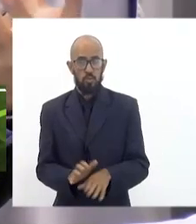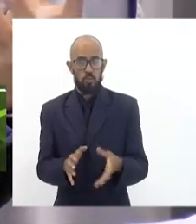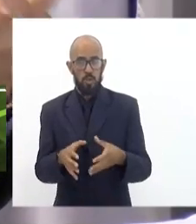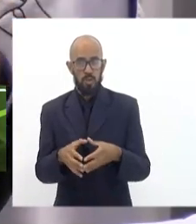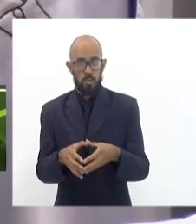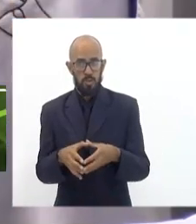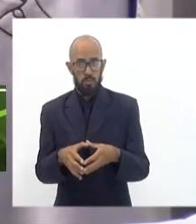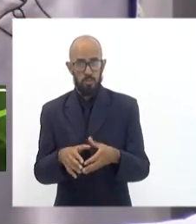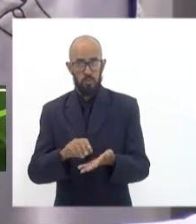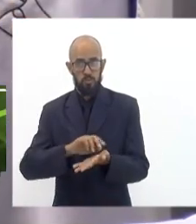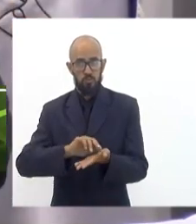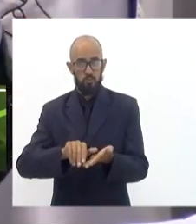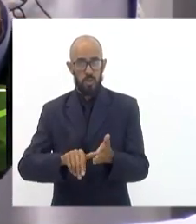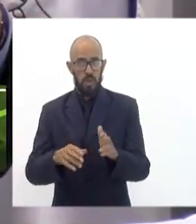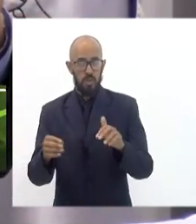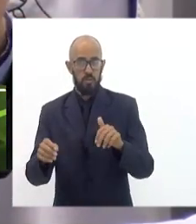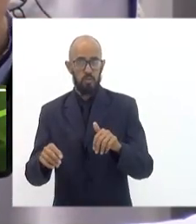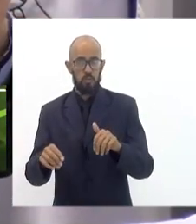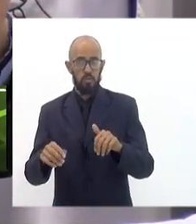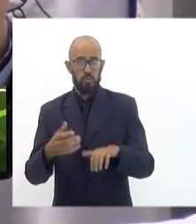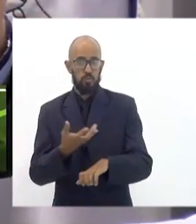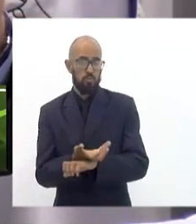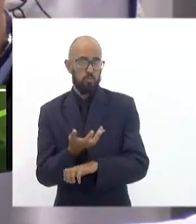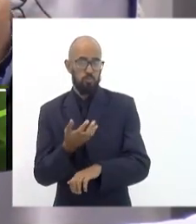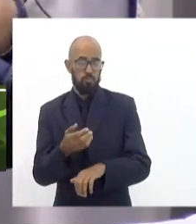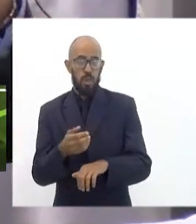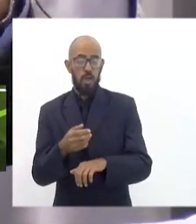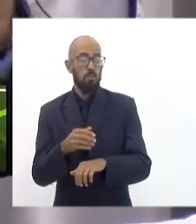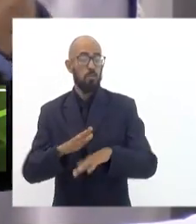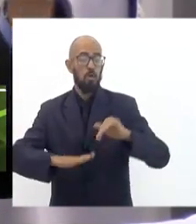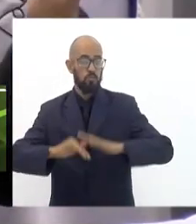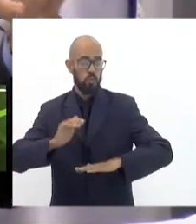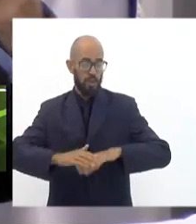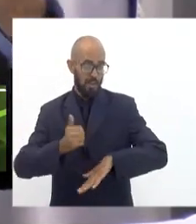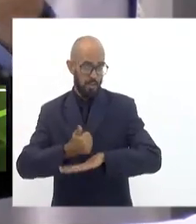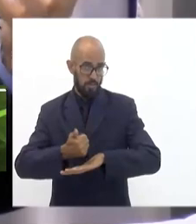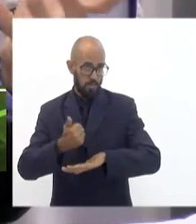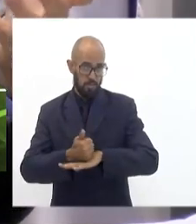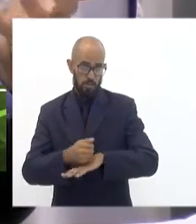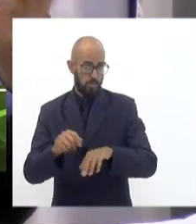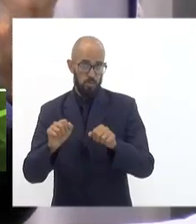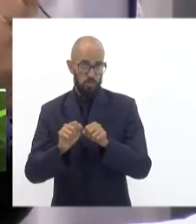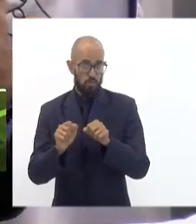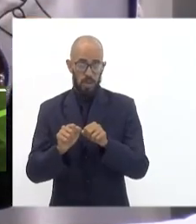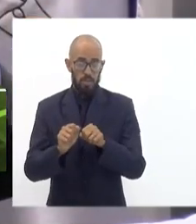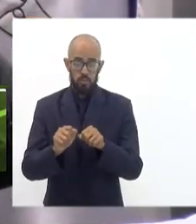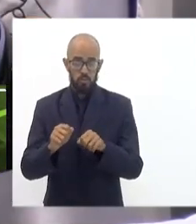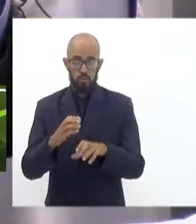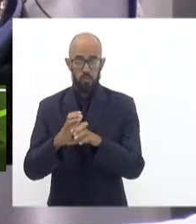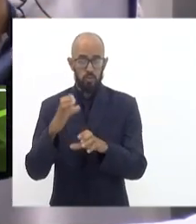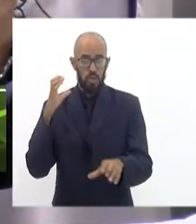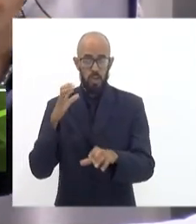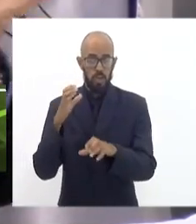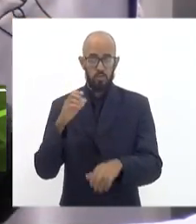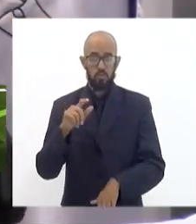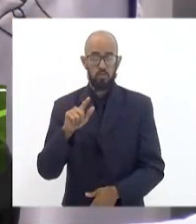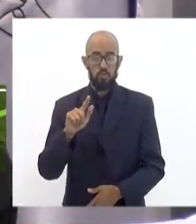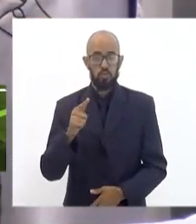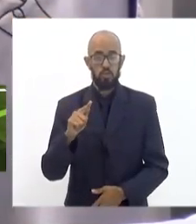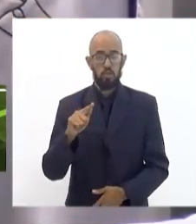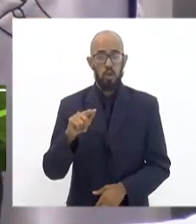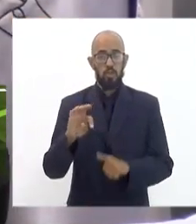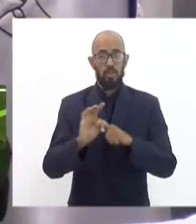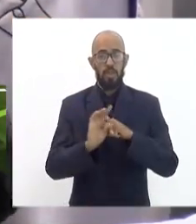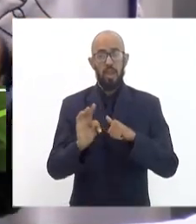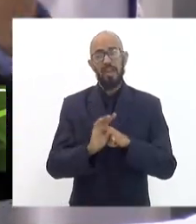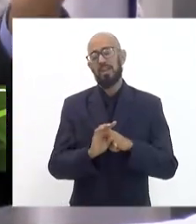equipe multidisciplinar você não corte você não não faz um engenheiro de geotécnica da noite para o dia por